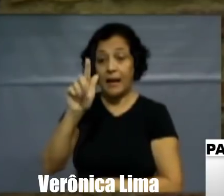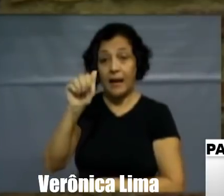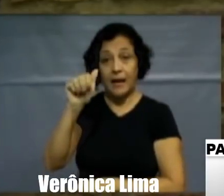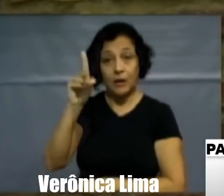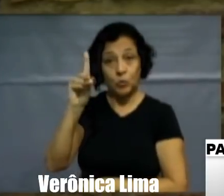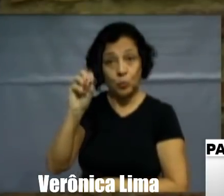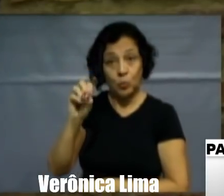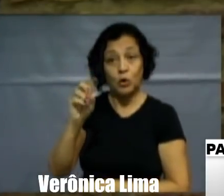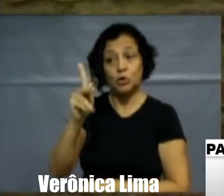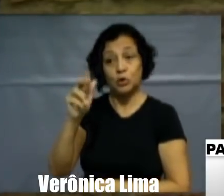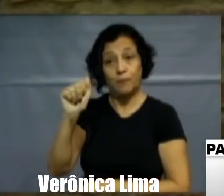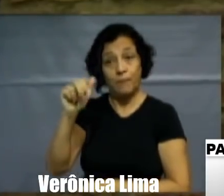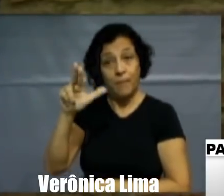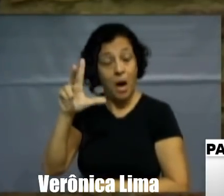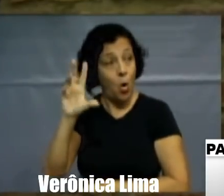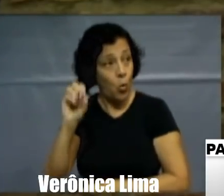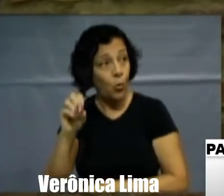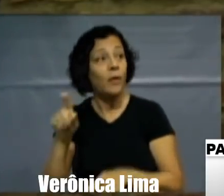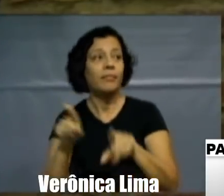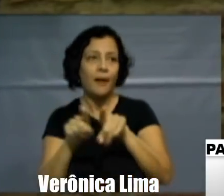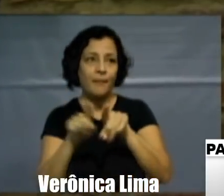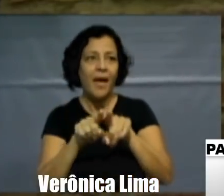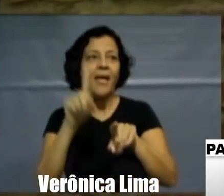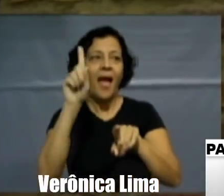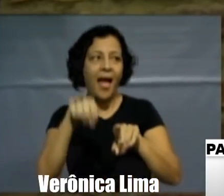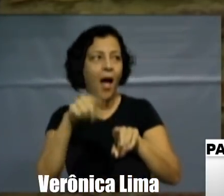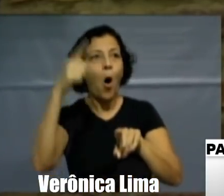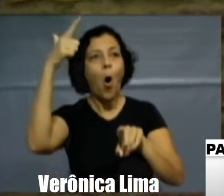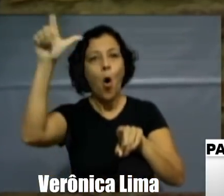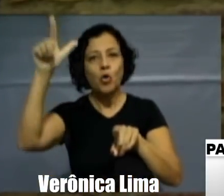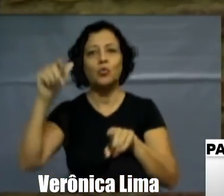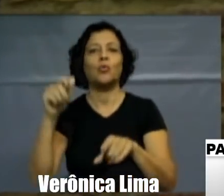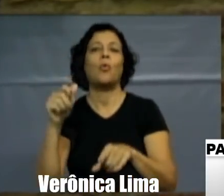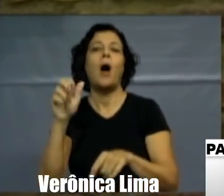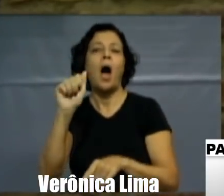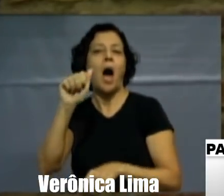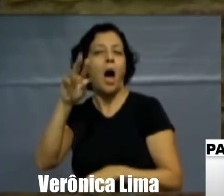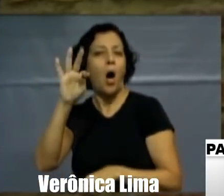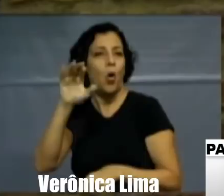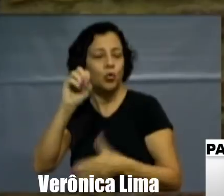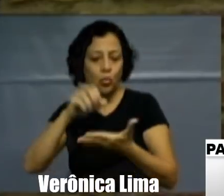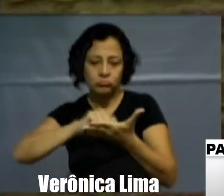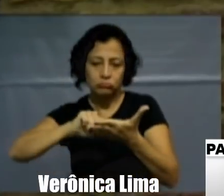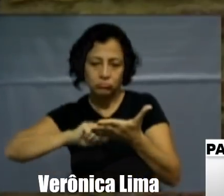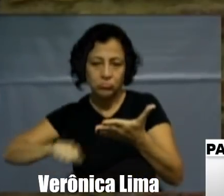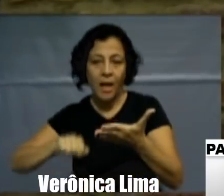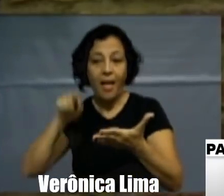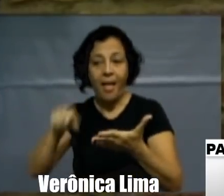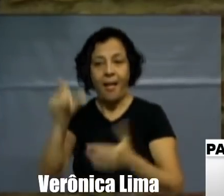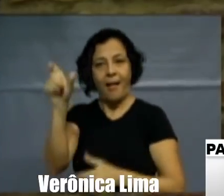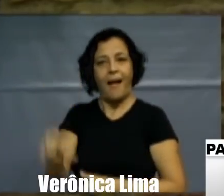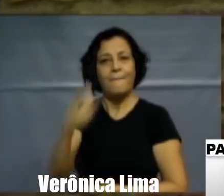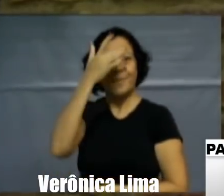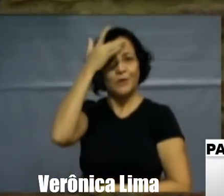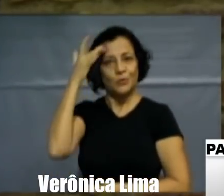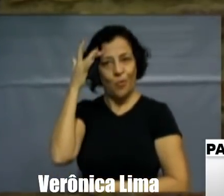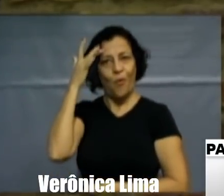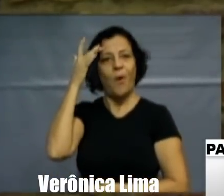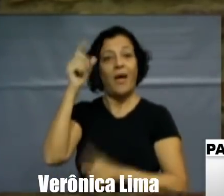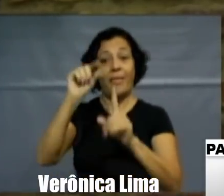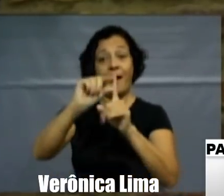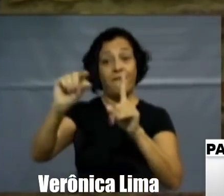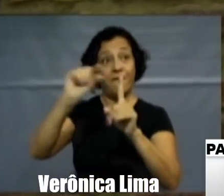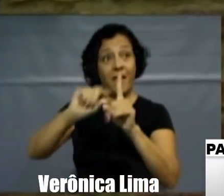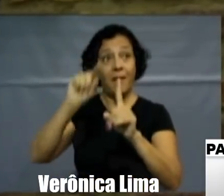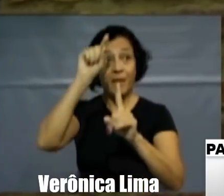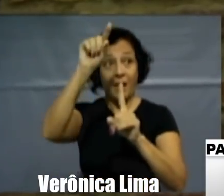que é presidente da Federação, eu percebi o livro da sua mão, que ele hoje é presidente da Federação Espírita do Mato Grosso. O